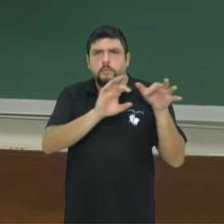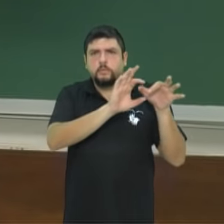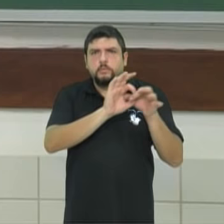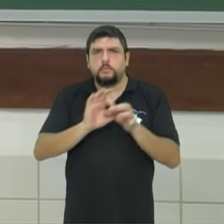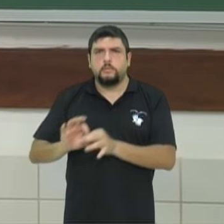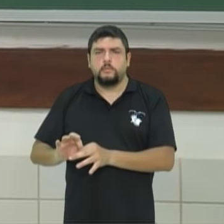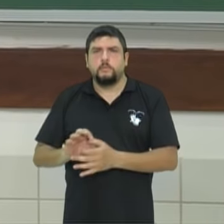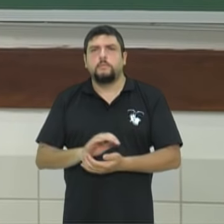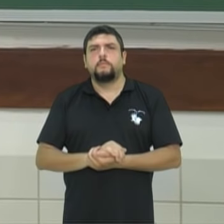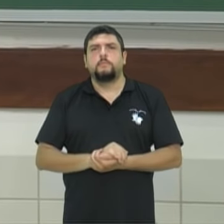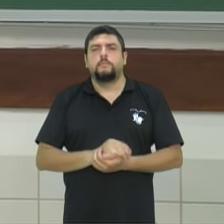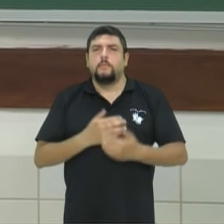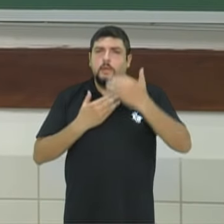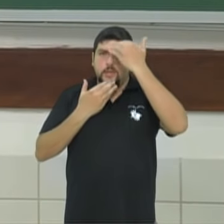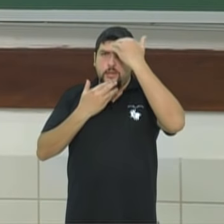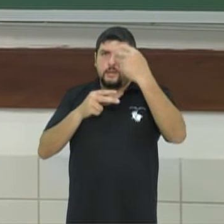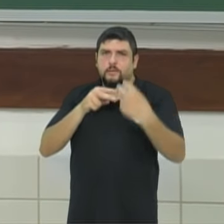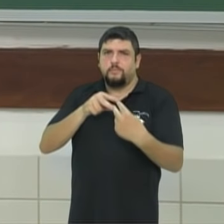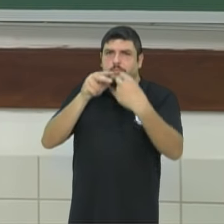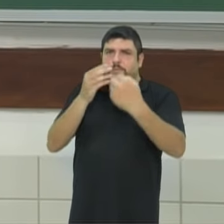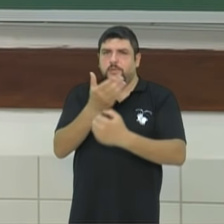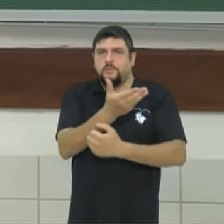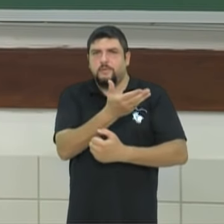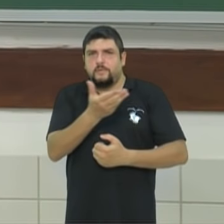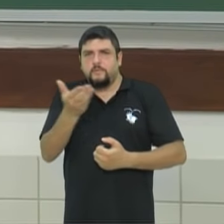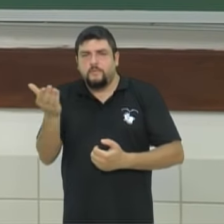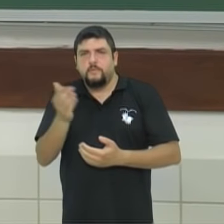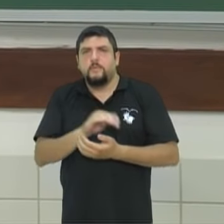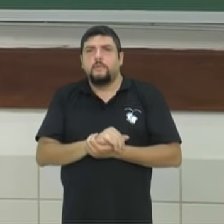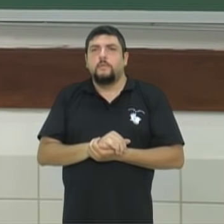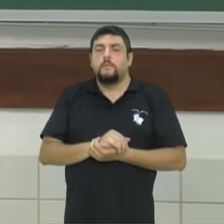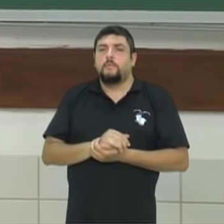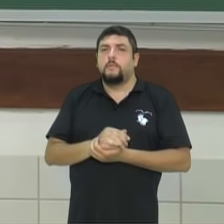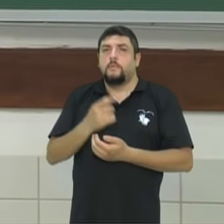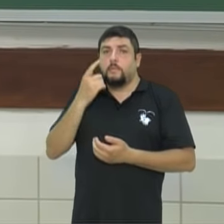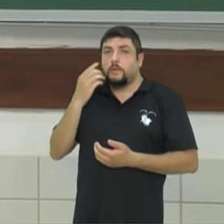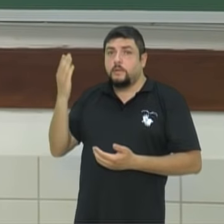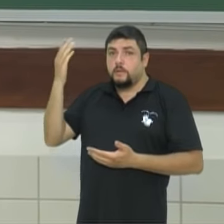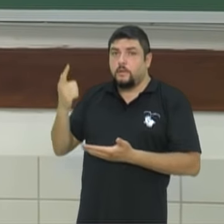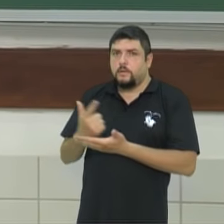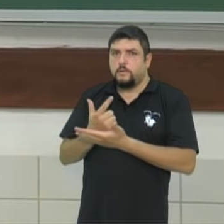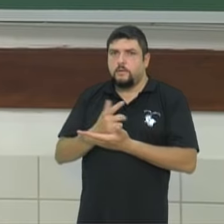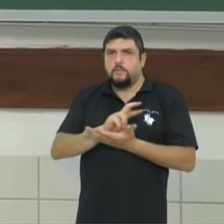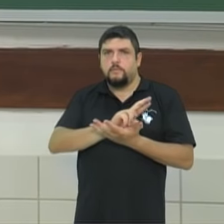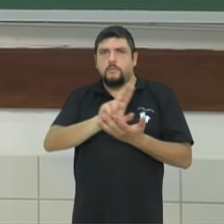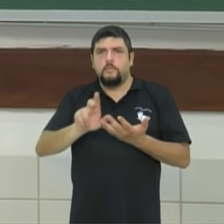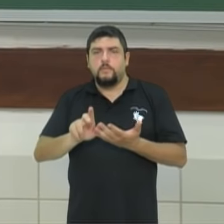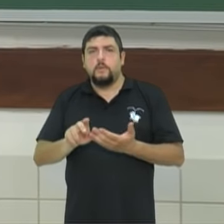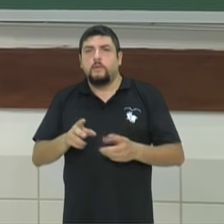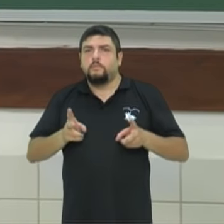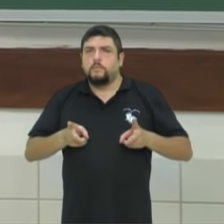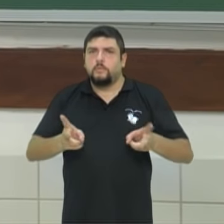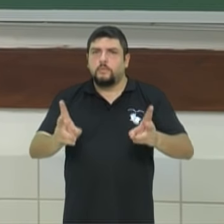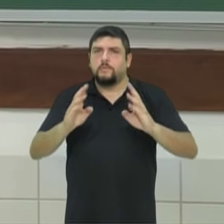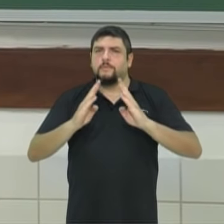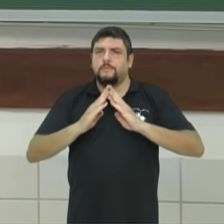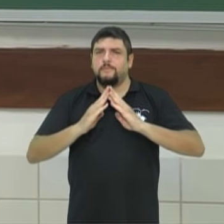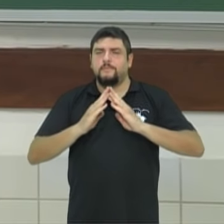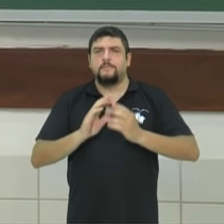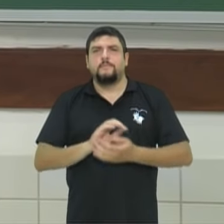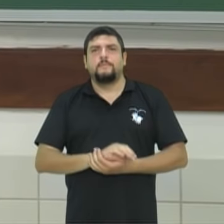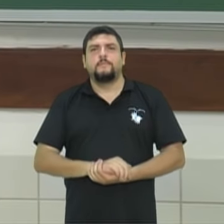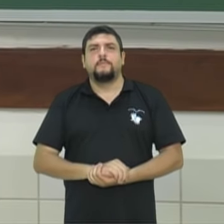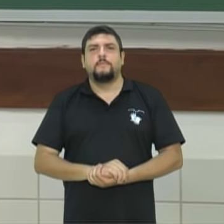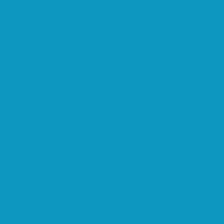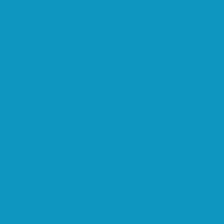morfossintáticos. Agradeço imensamente a participação de vocês, seguem as referências para estudos e permaneçam em casa se puderem.